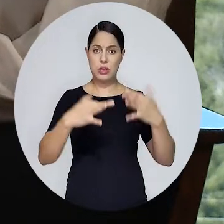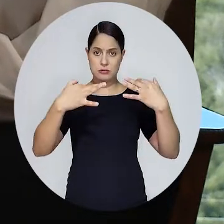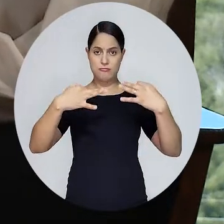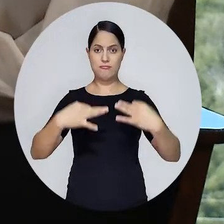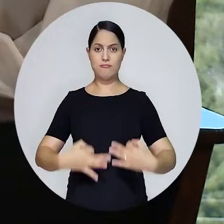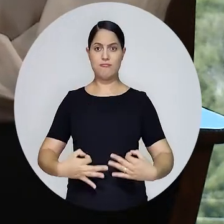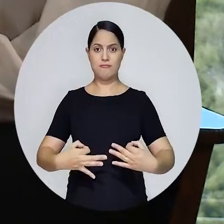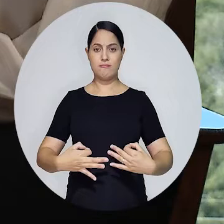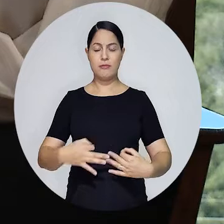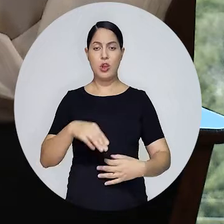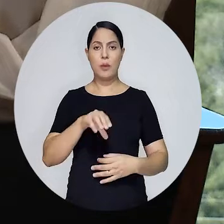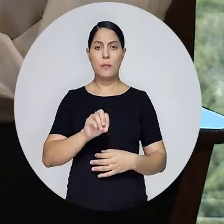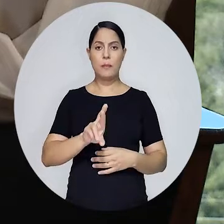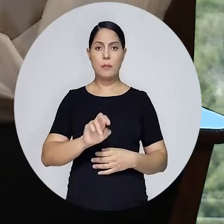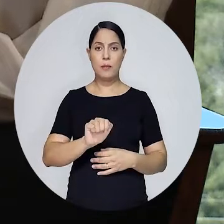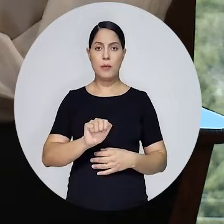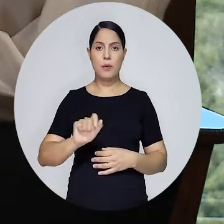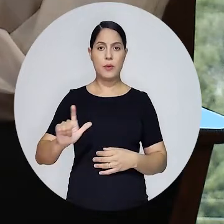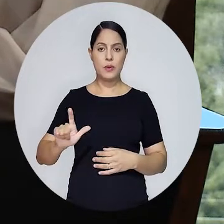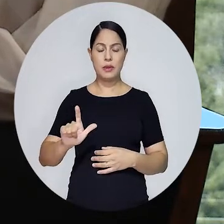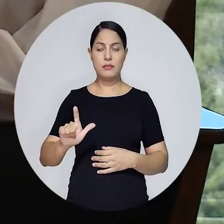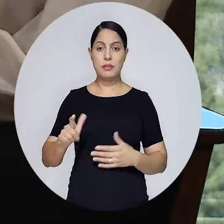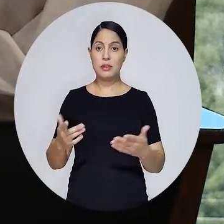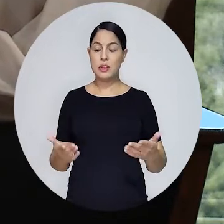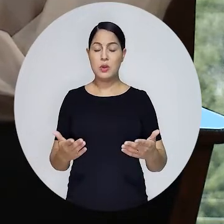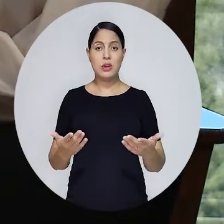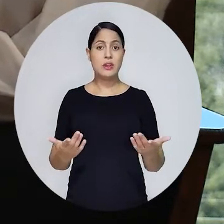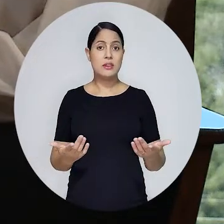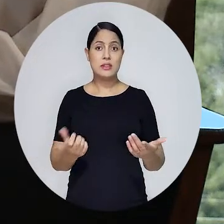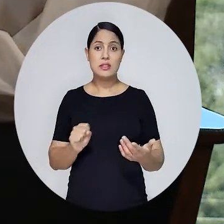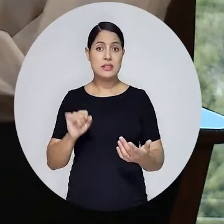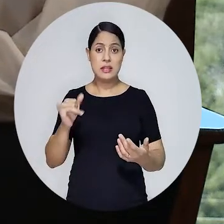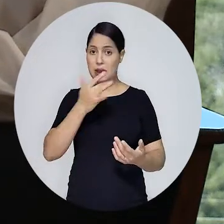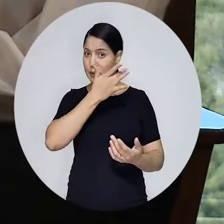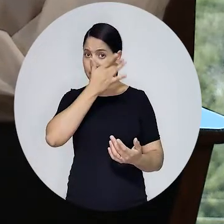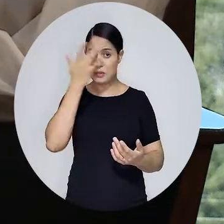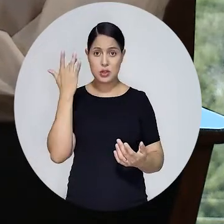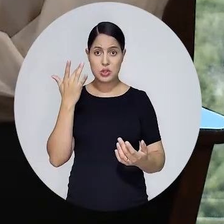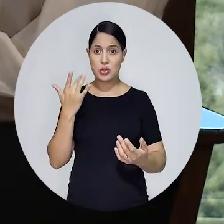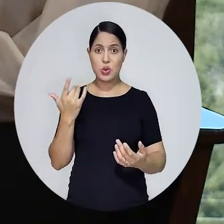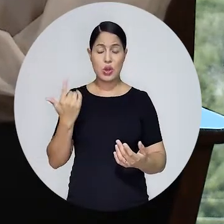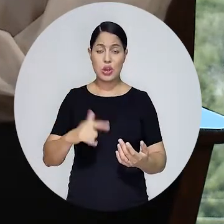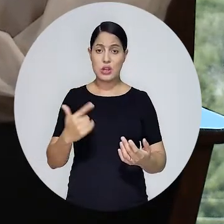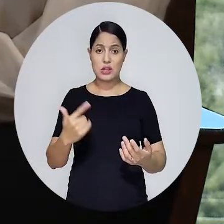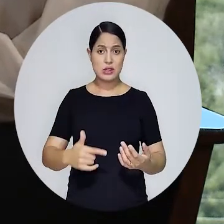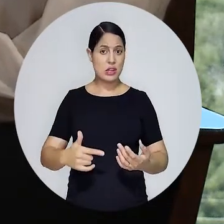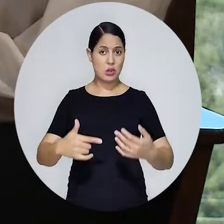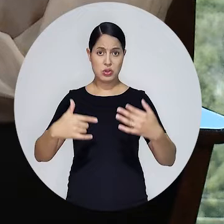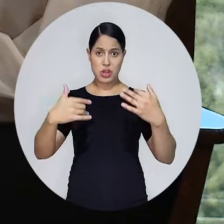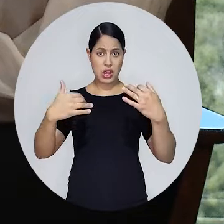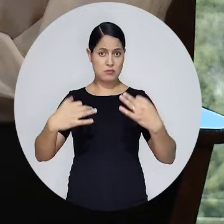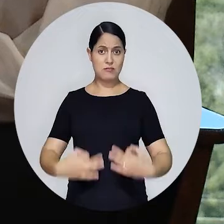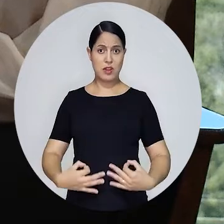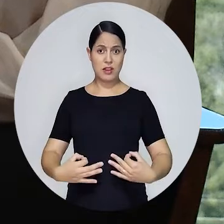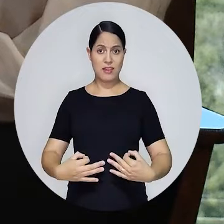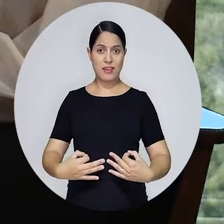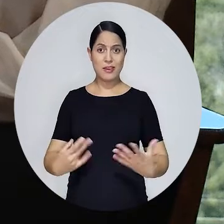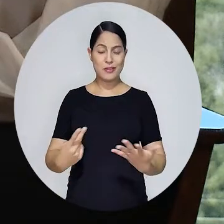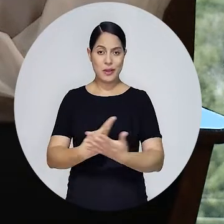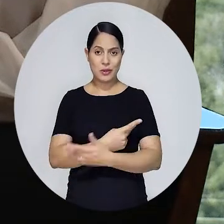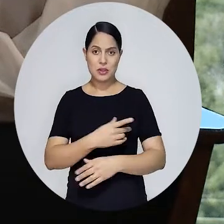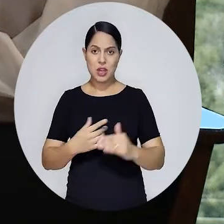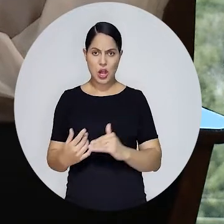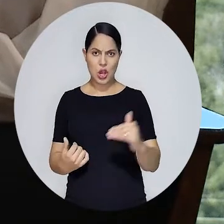inidoneidade moral. E a inidoneidade moral, você não pode estar inscrito nos quadros da ordem. Então, o que a comissão tem? Quando